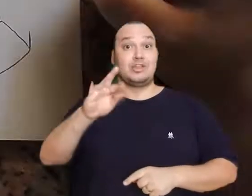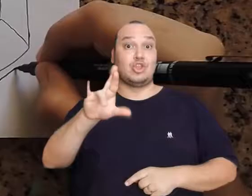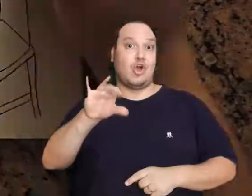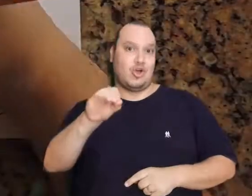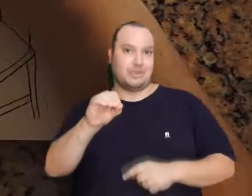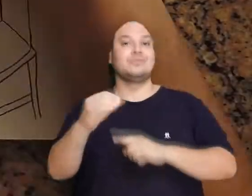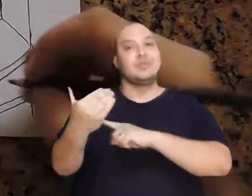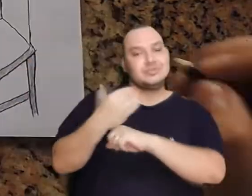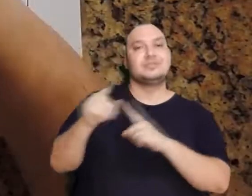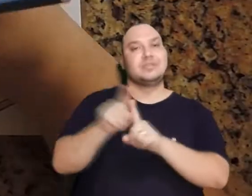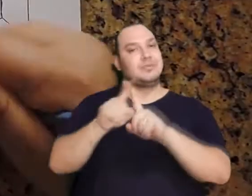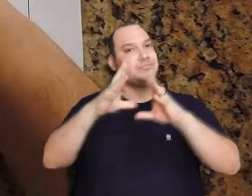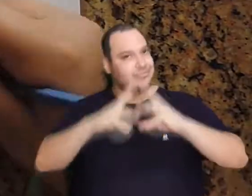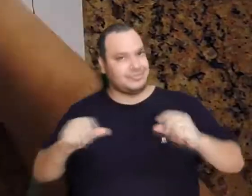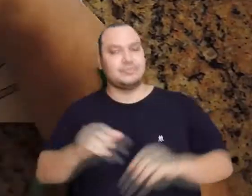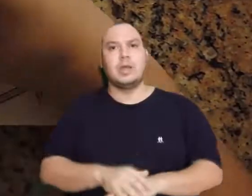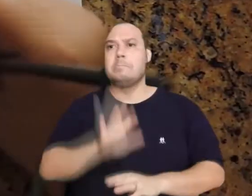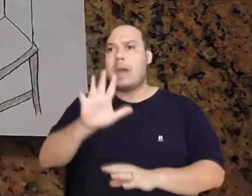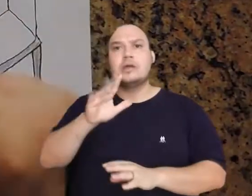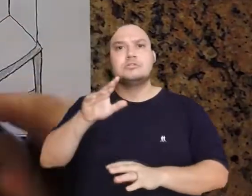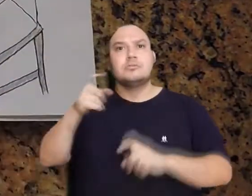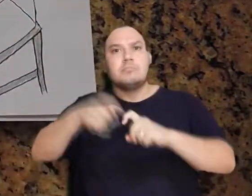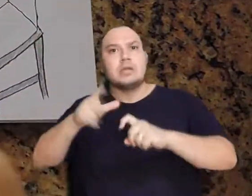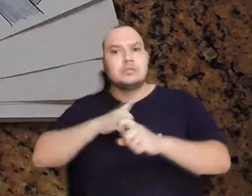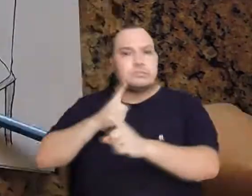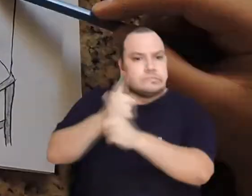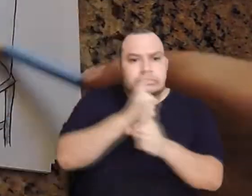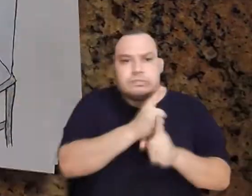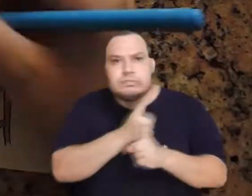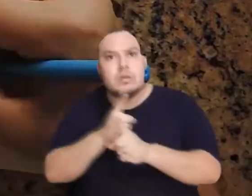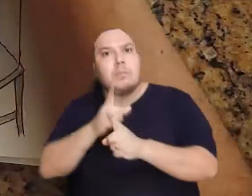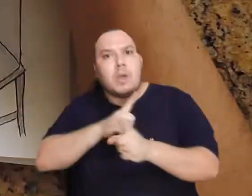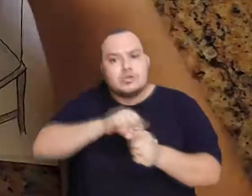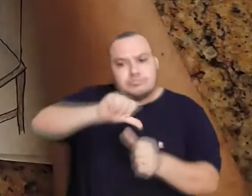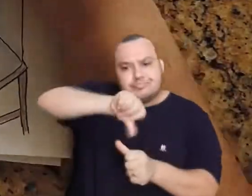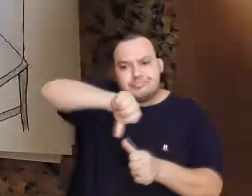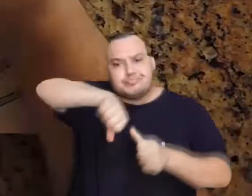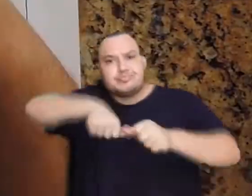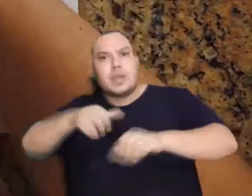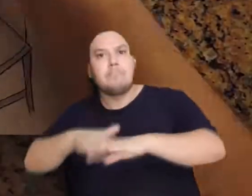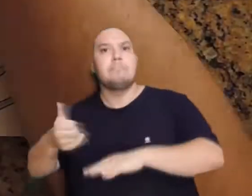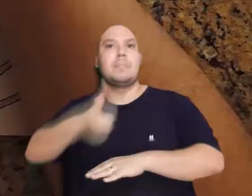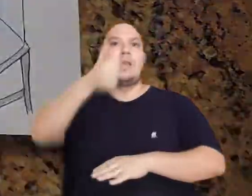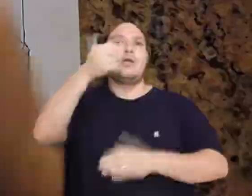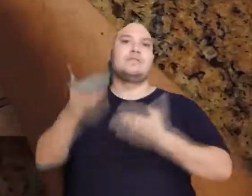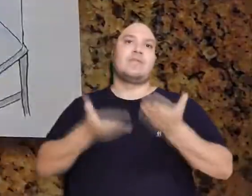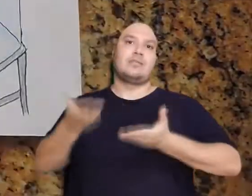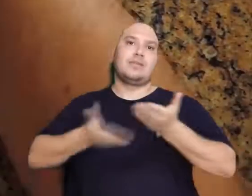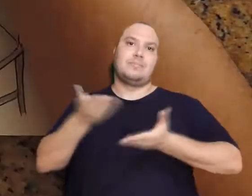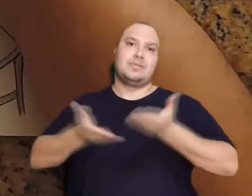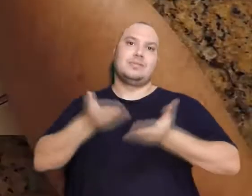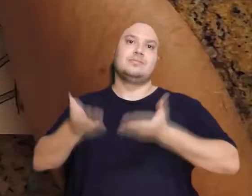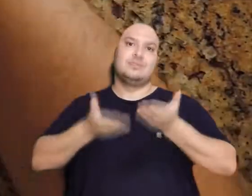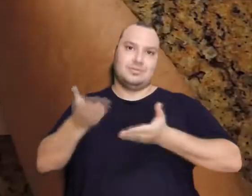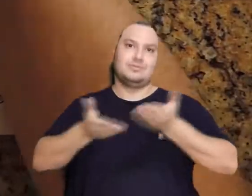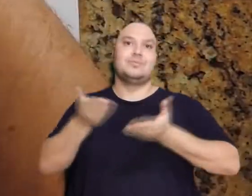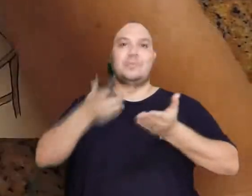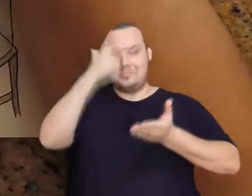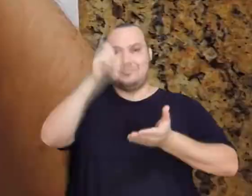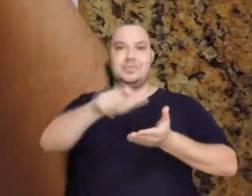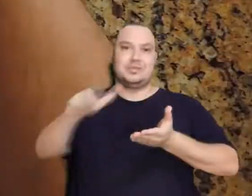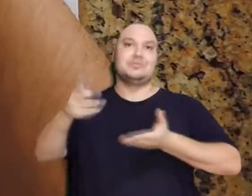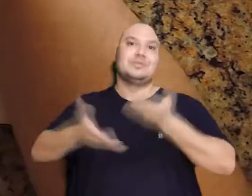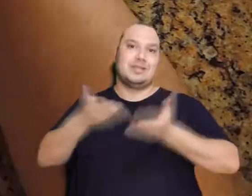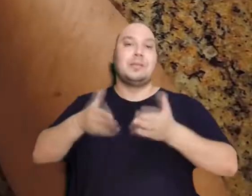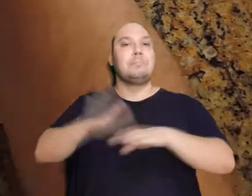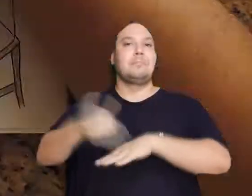À medida que mais detalhes são descobertos, médicos podem moldar tratamentos que possam melhorar o prognóstico de